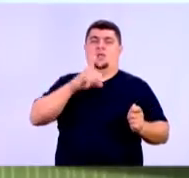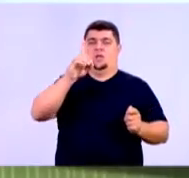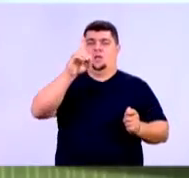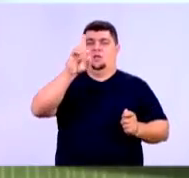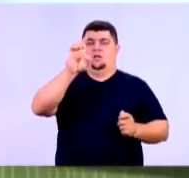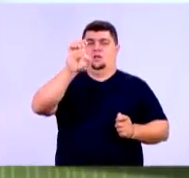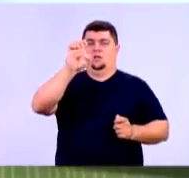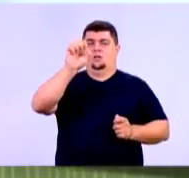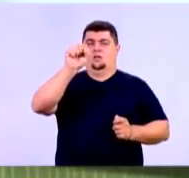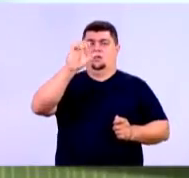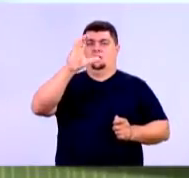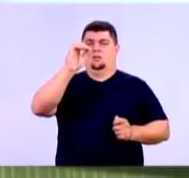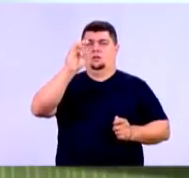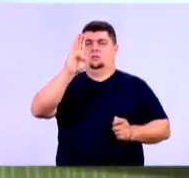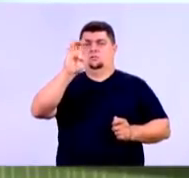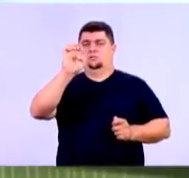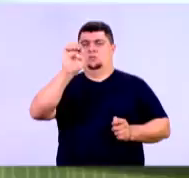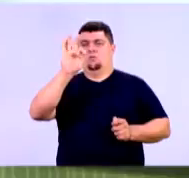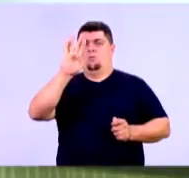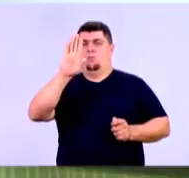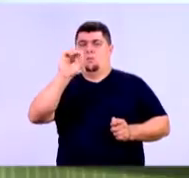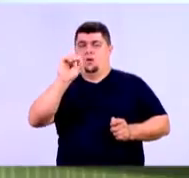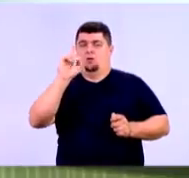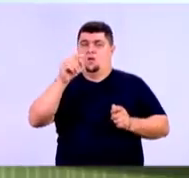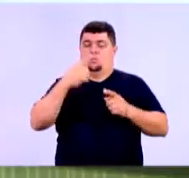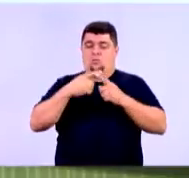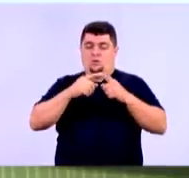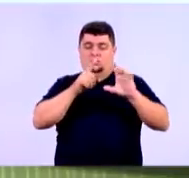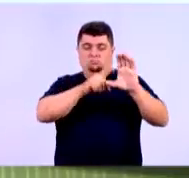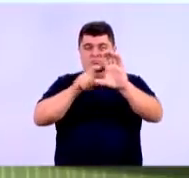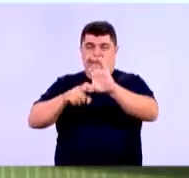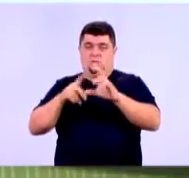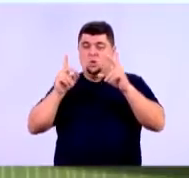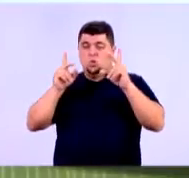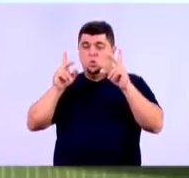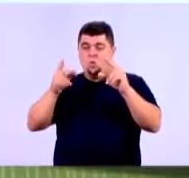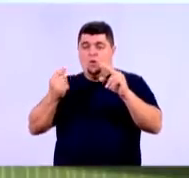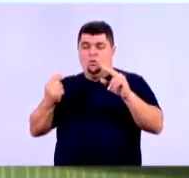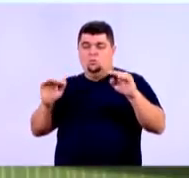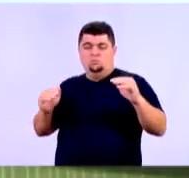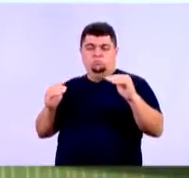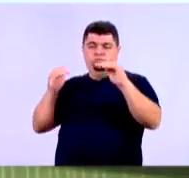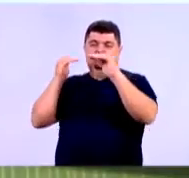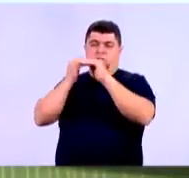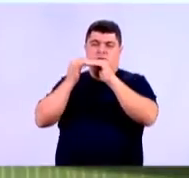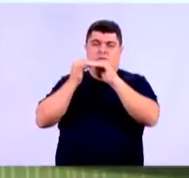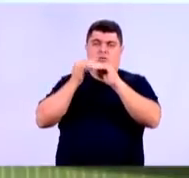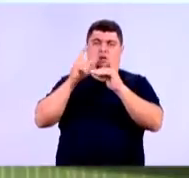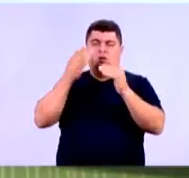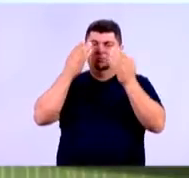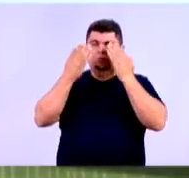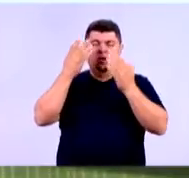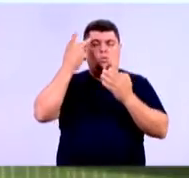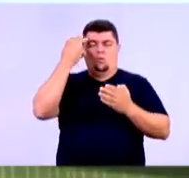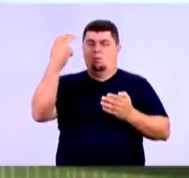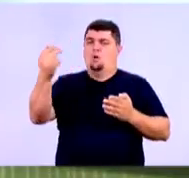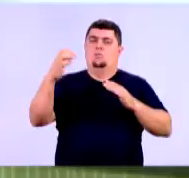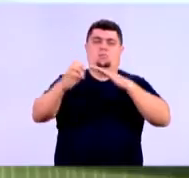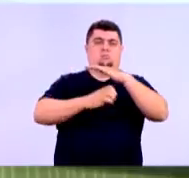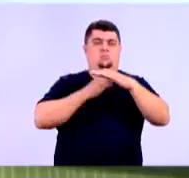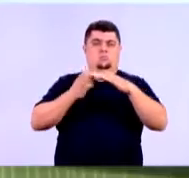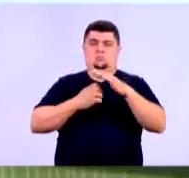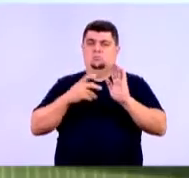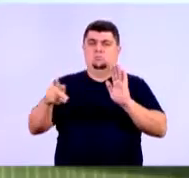a dívida da pessoa é superior ao seu patrimônio, todo o seu capital. Tá? Essa é uma análise muito comum para as empresas, é